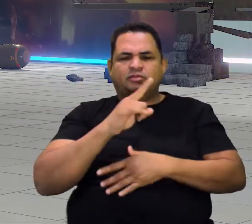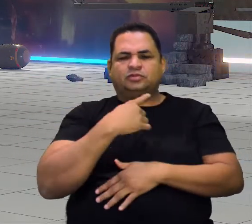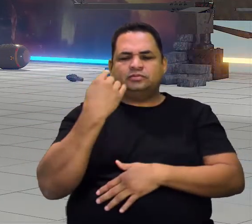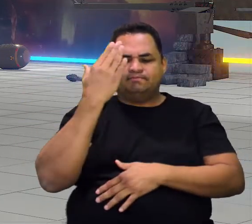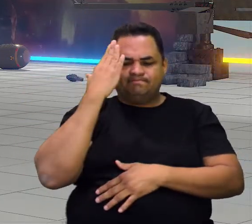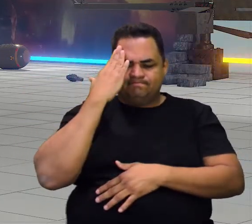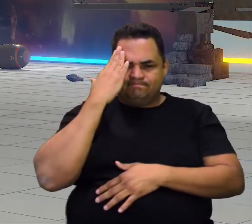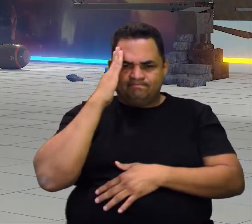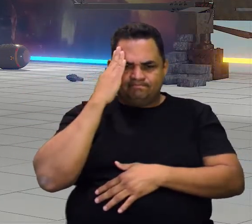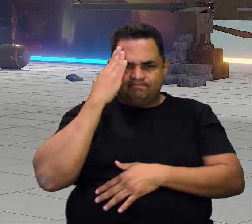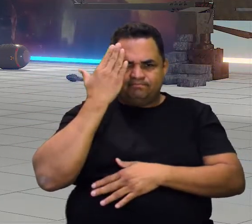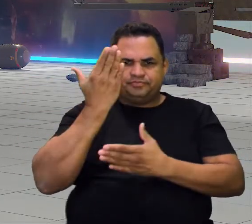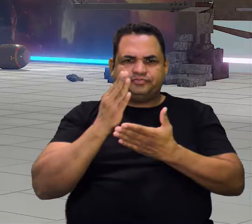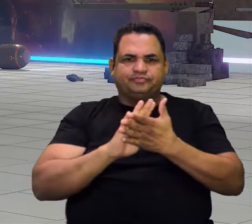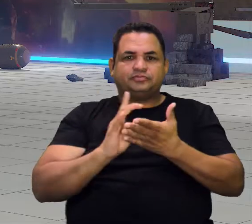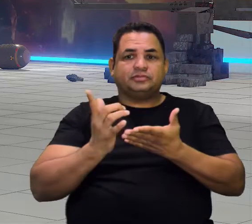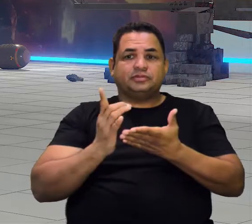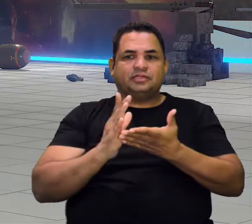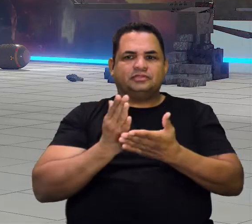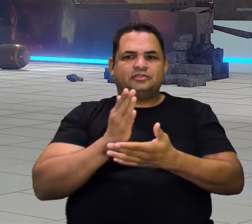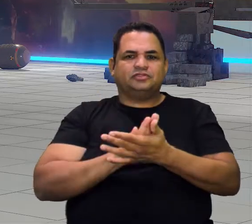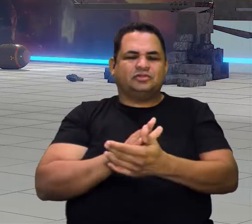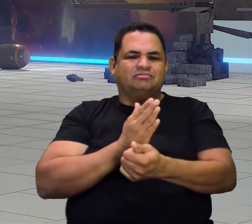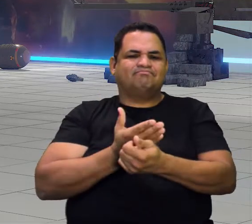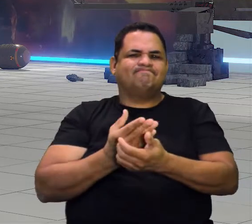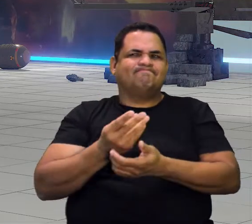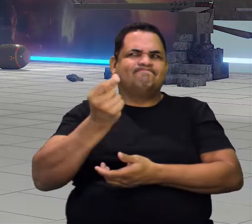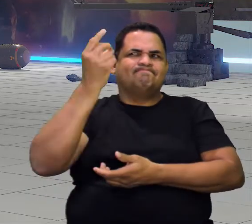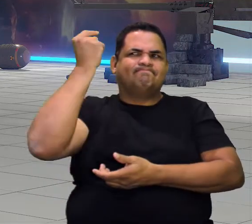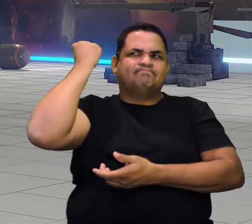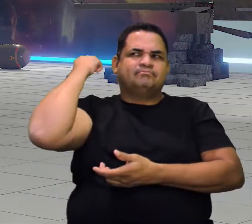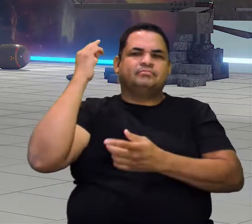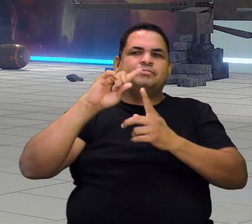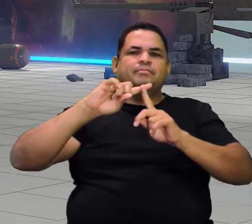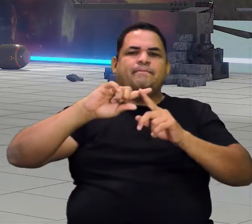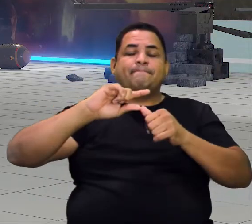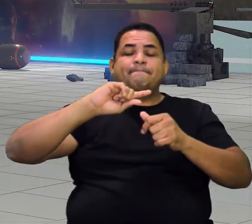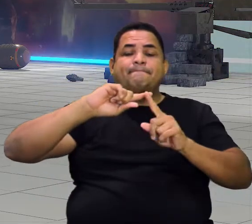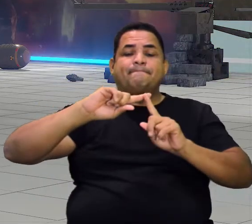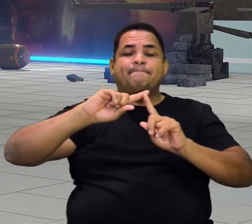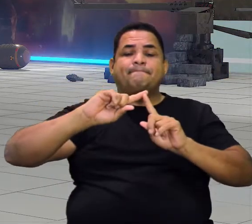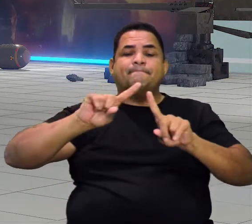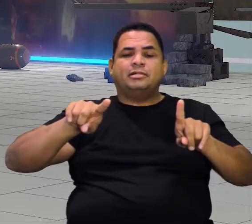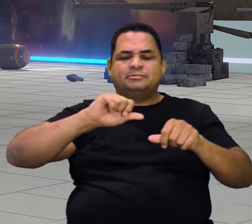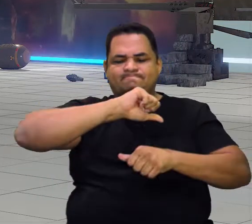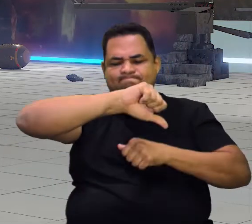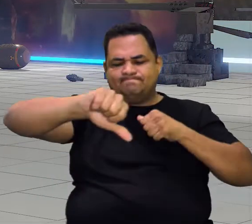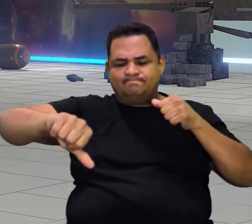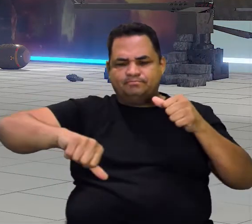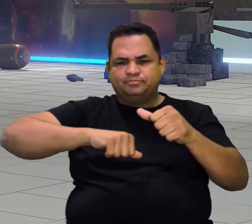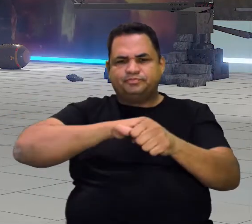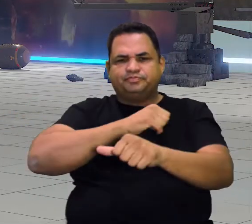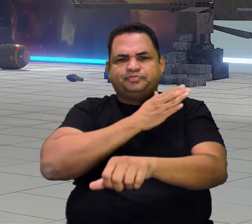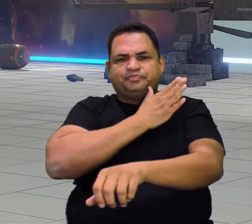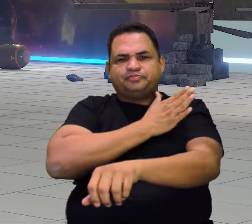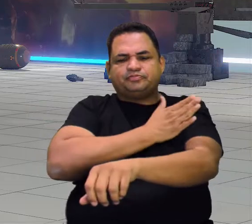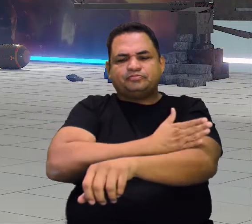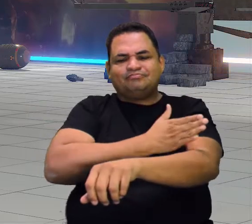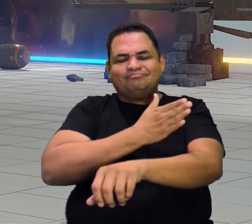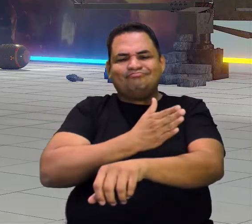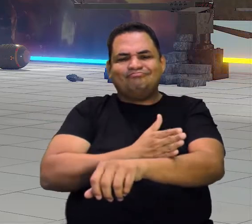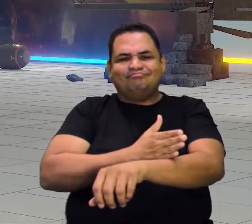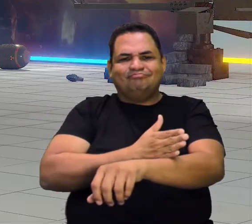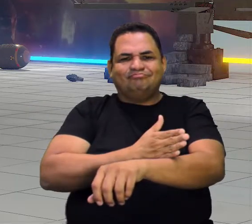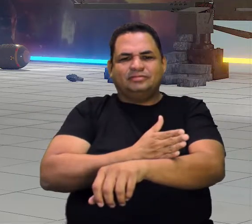entendermos não só a Idade Antiga, mas a transição que se deu da Idade Antiga para a Idade